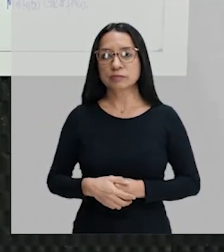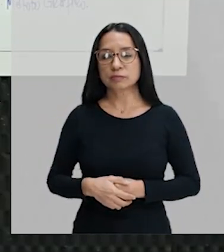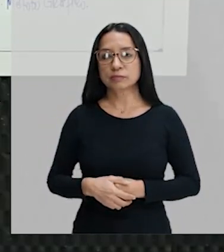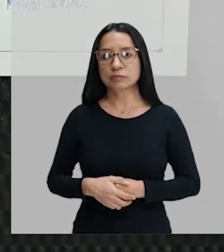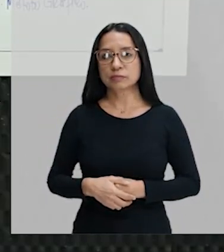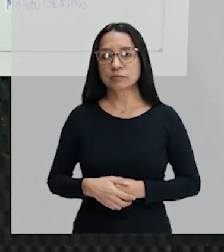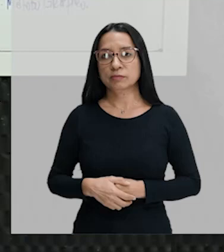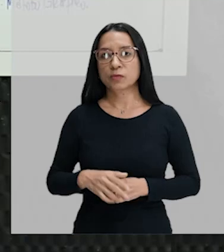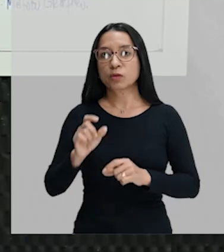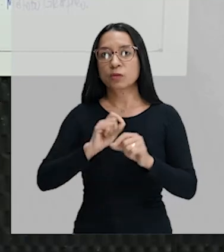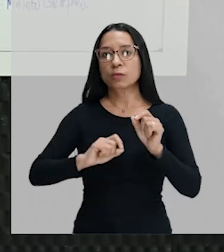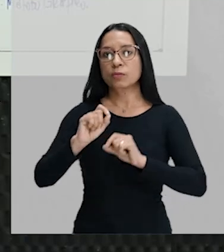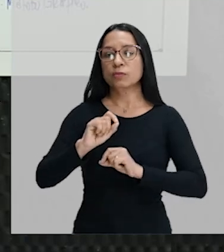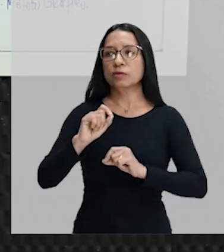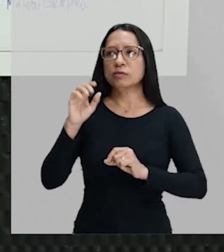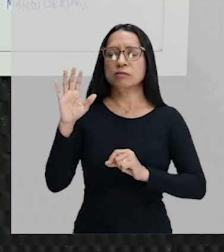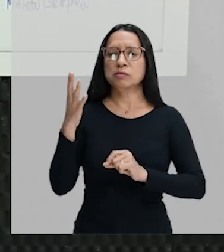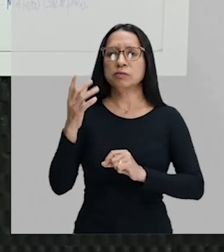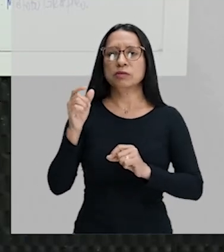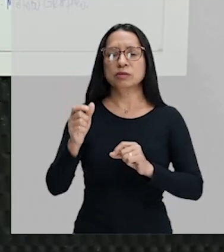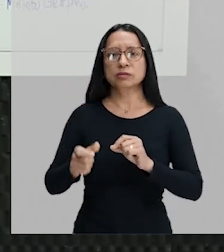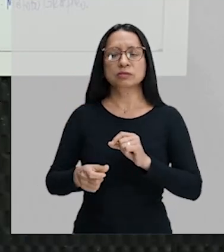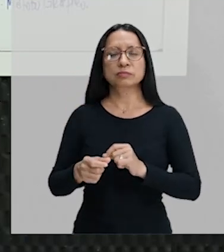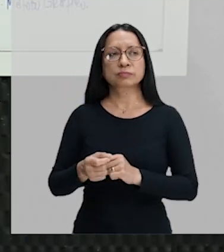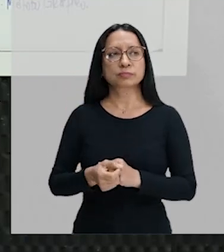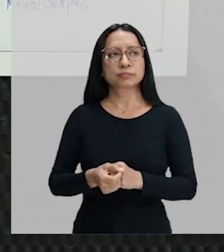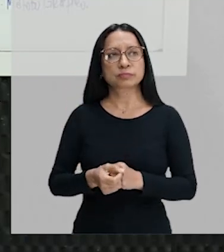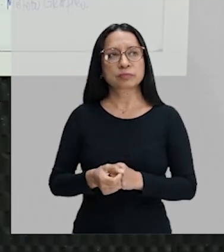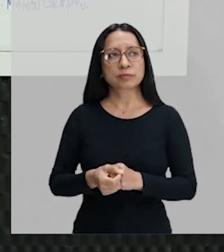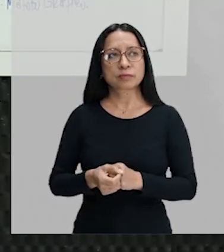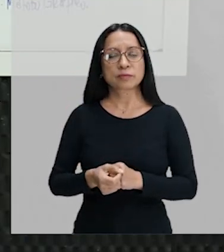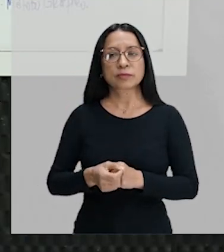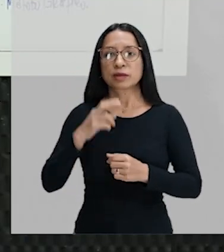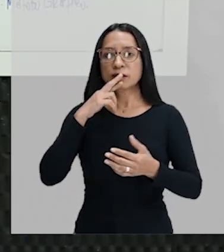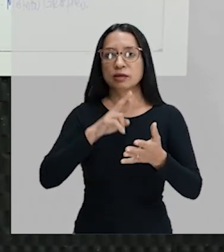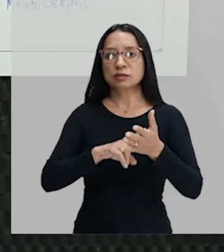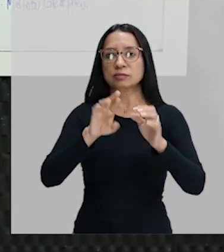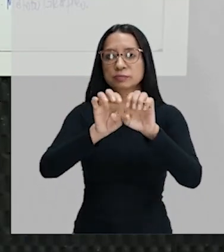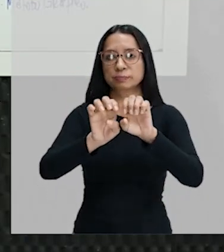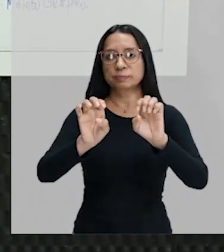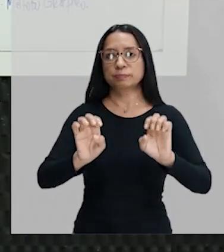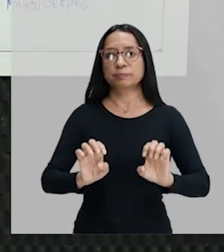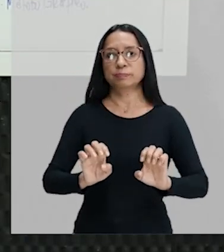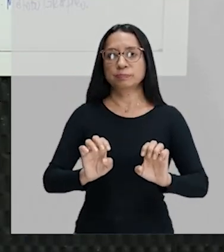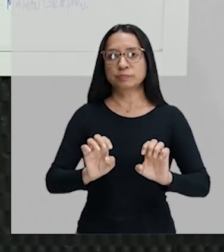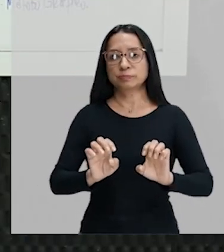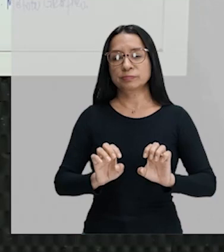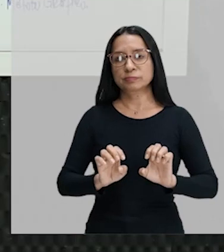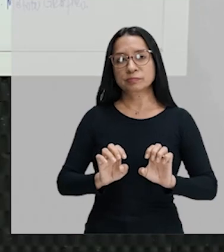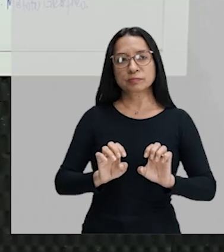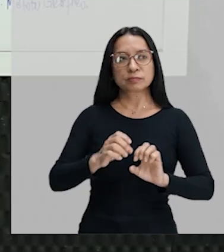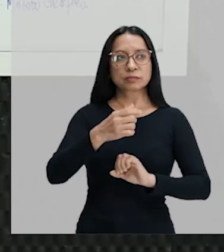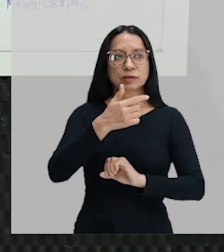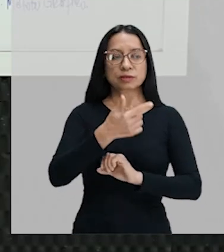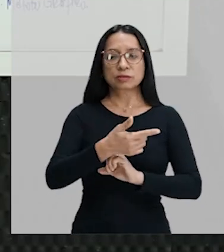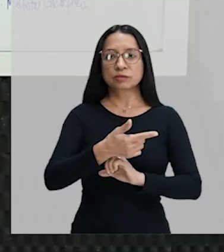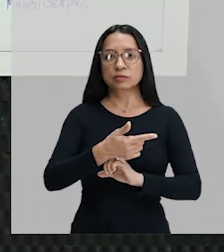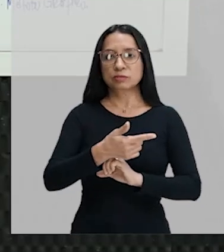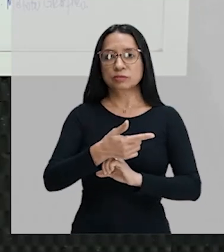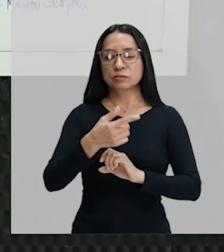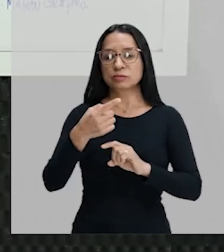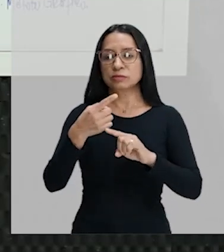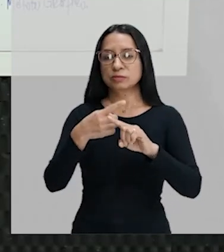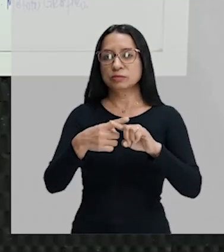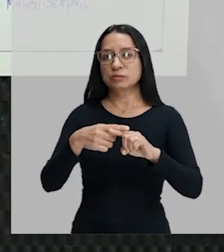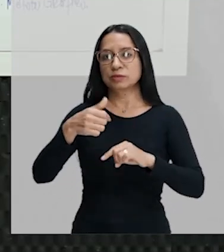Tá? Então, o que acontece? Beleza, ó. A gente vai resolver essa equação aqui, ó. Tá? Esse 2 multiplica 1 e